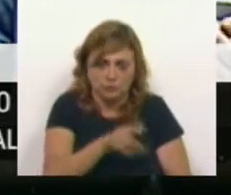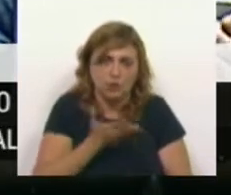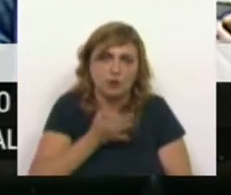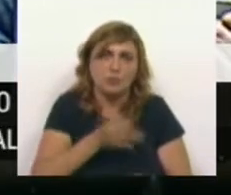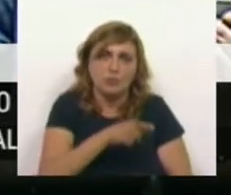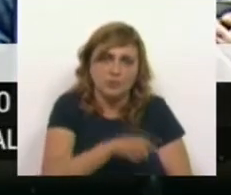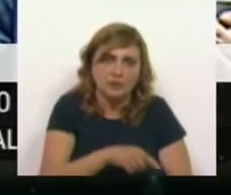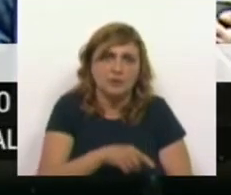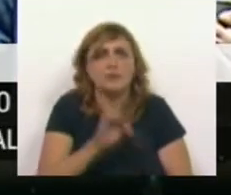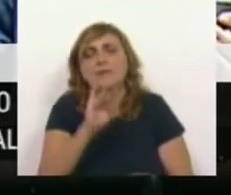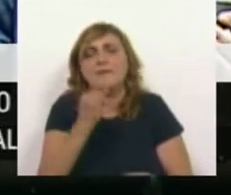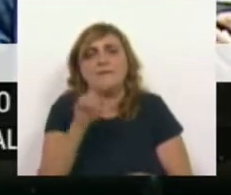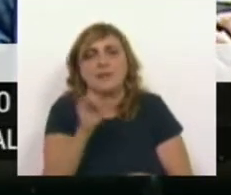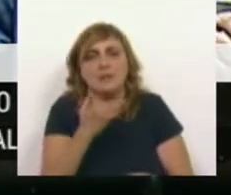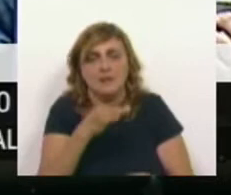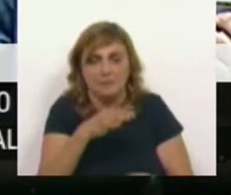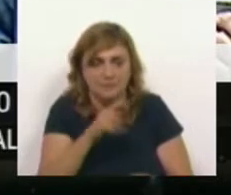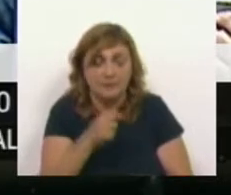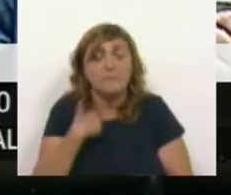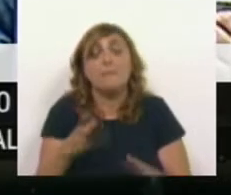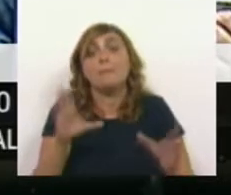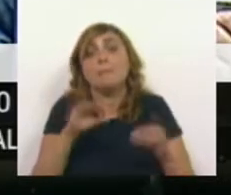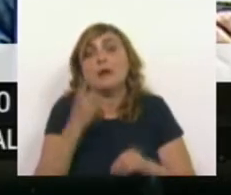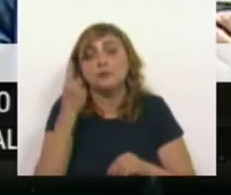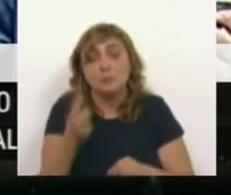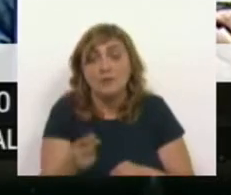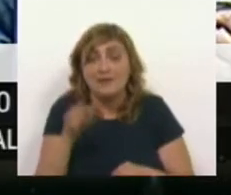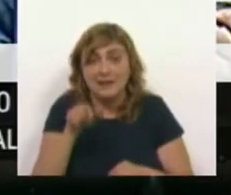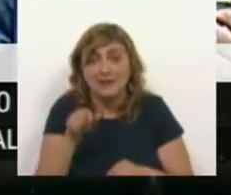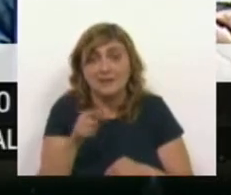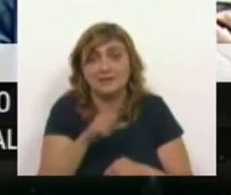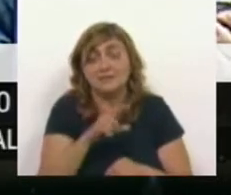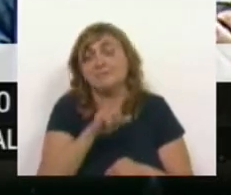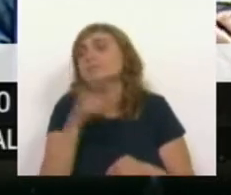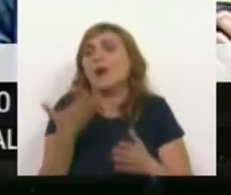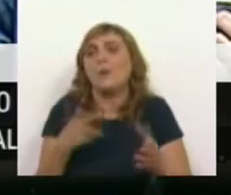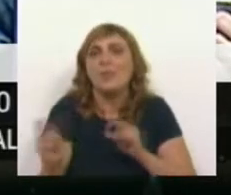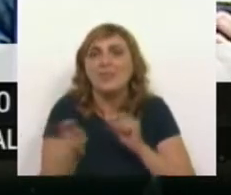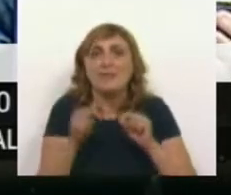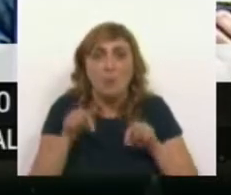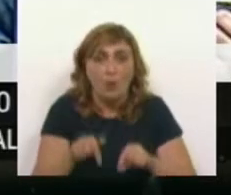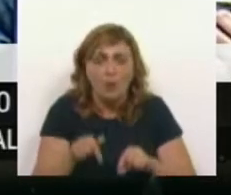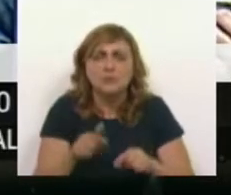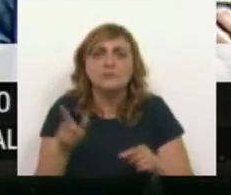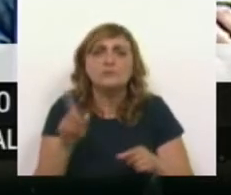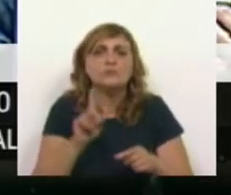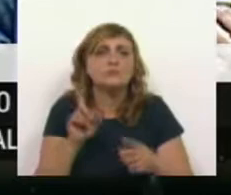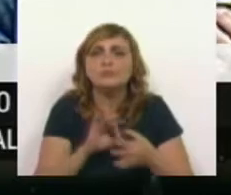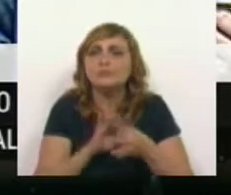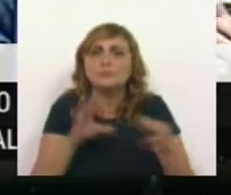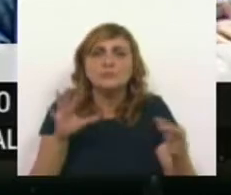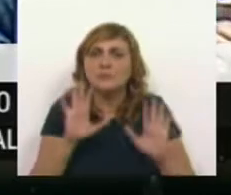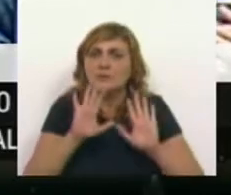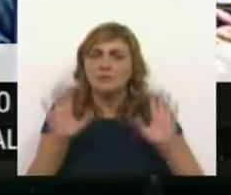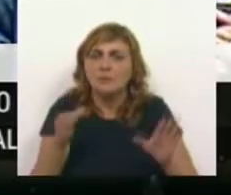Brandão, mais uma vez, esta questão e aquilo que estamos a debater aqui hoje não tem a